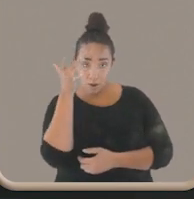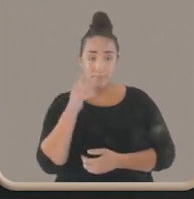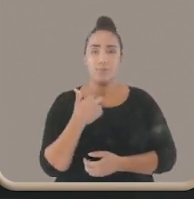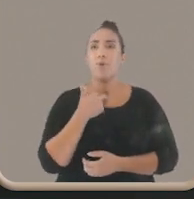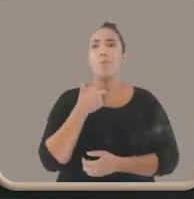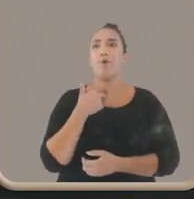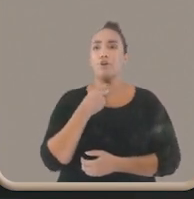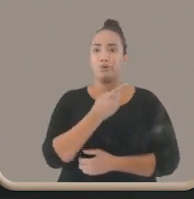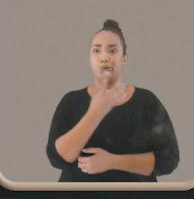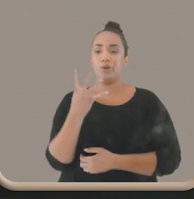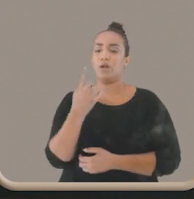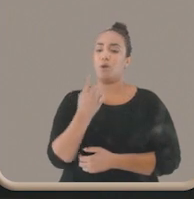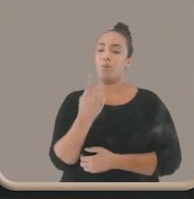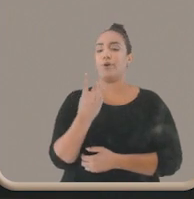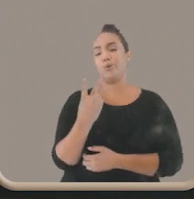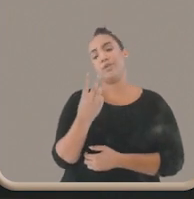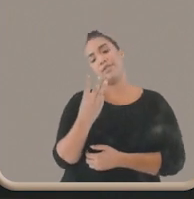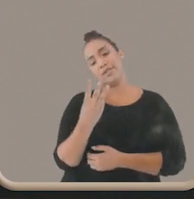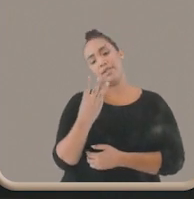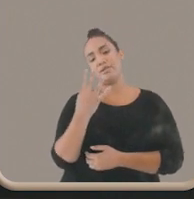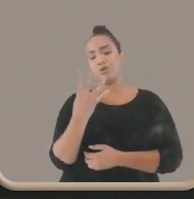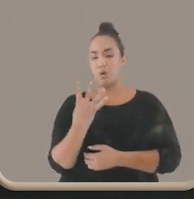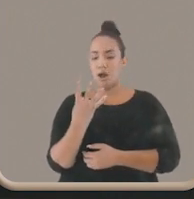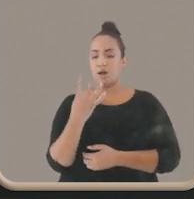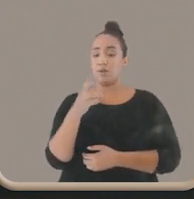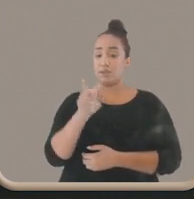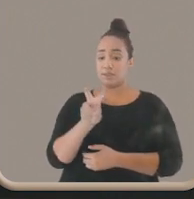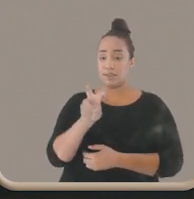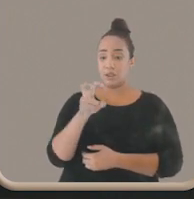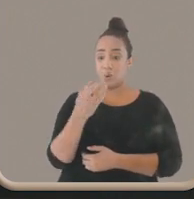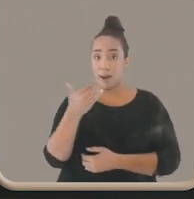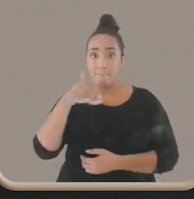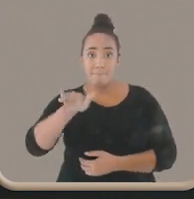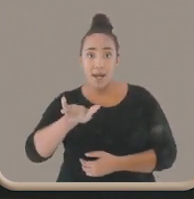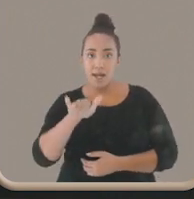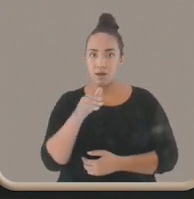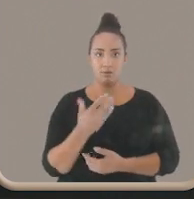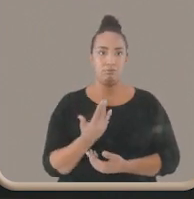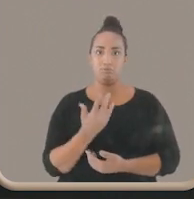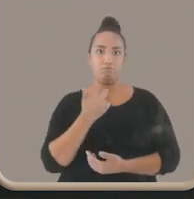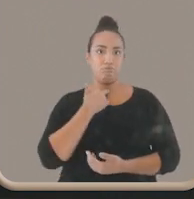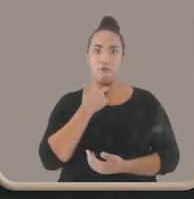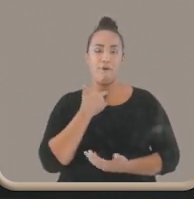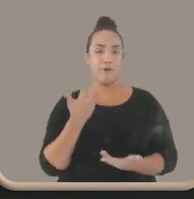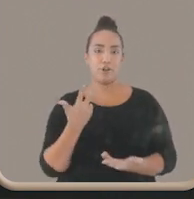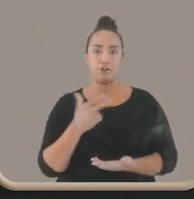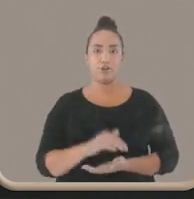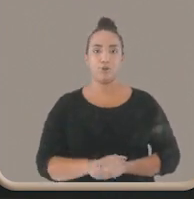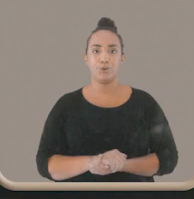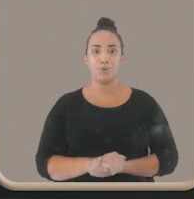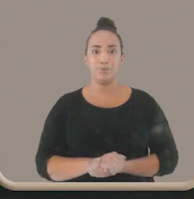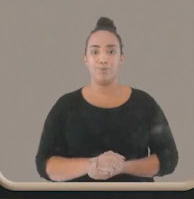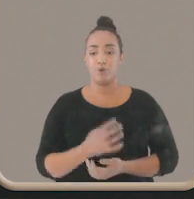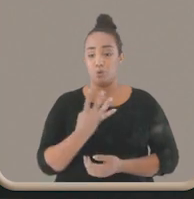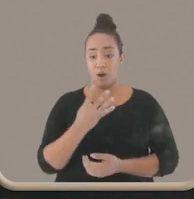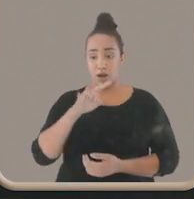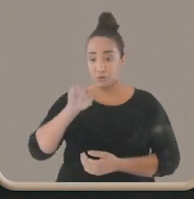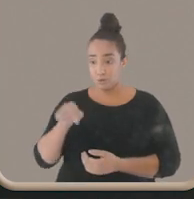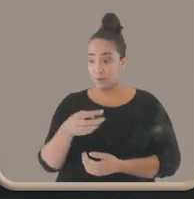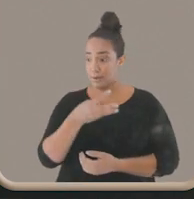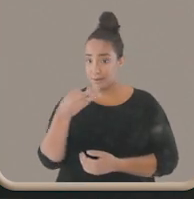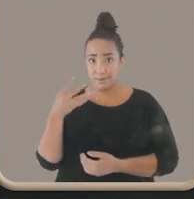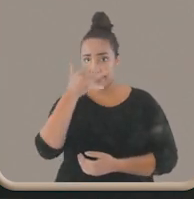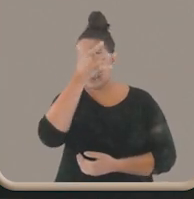pessoas. Eu não vou contar 1, 2, 3, 4, 5 pessoas e meia, ou